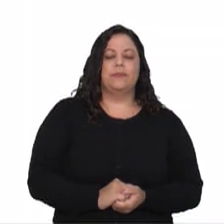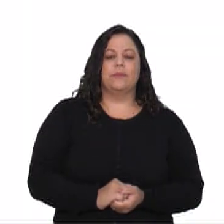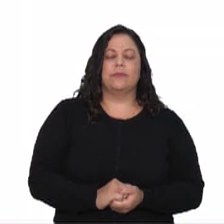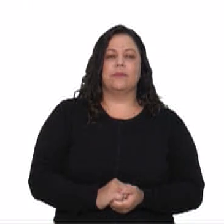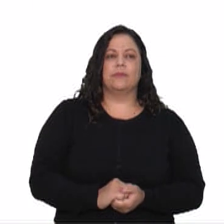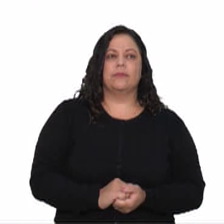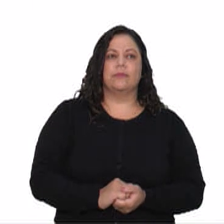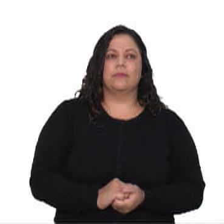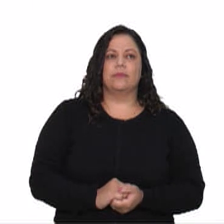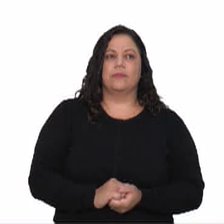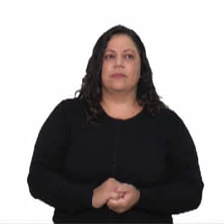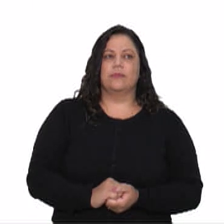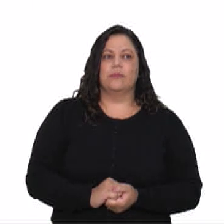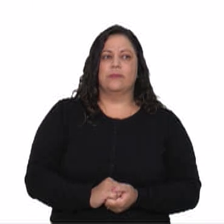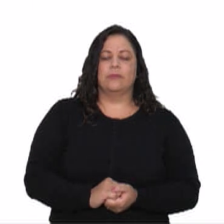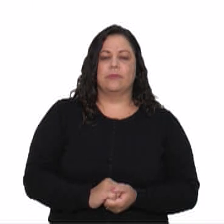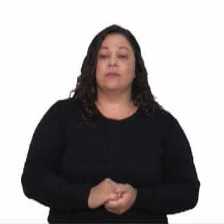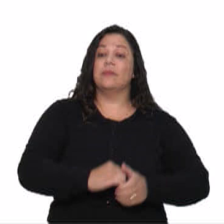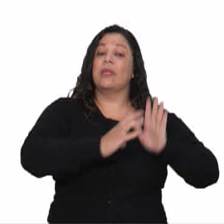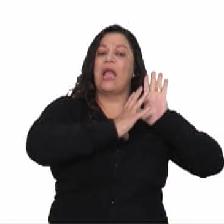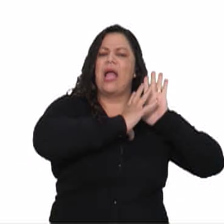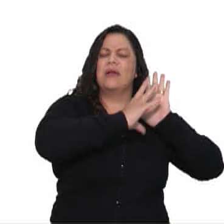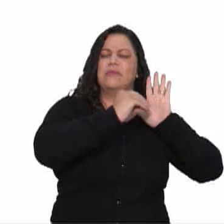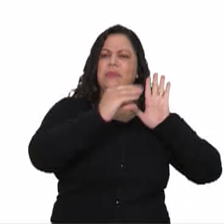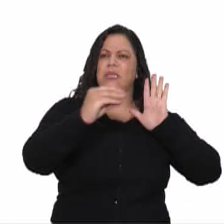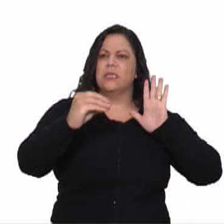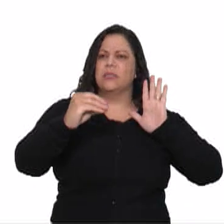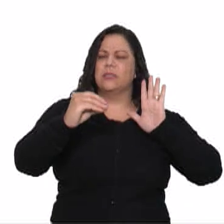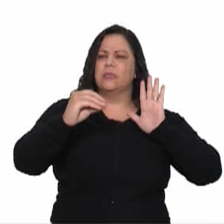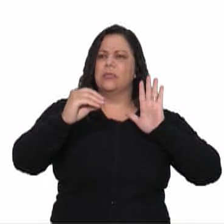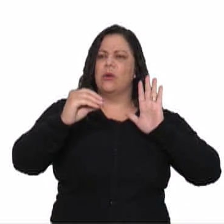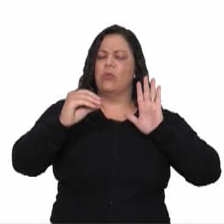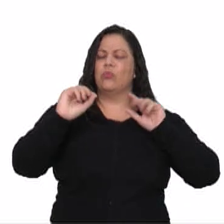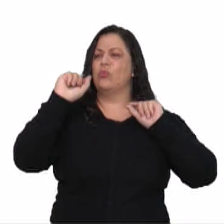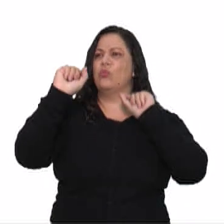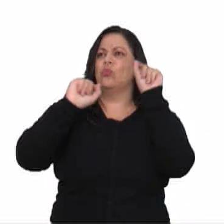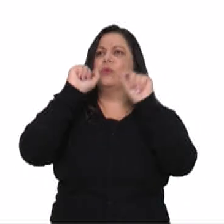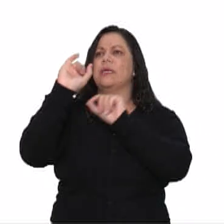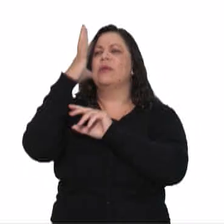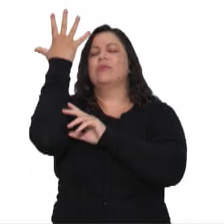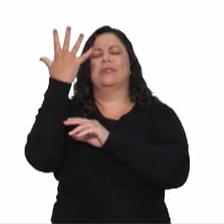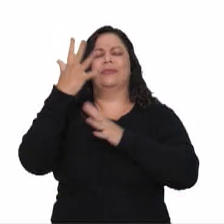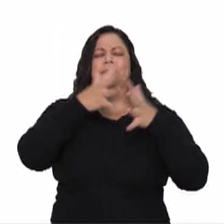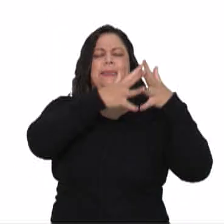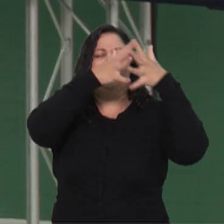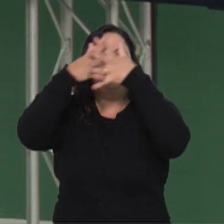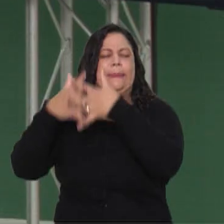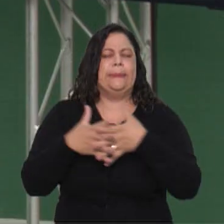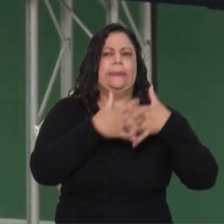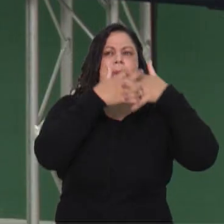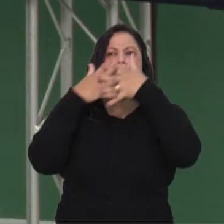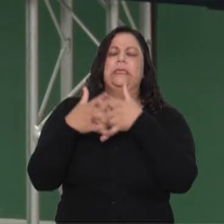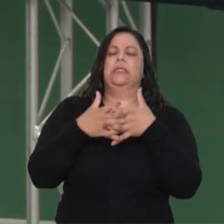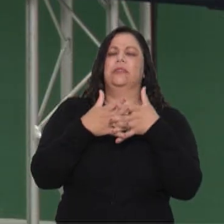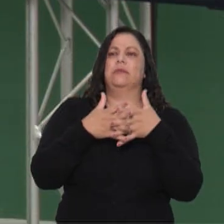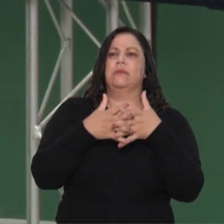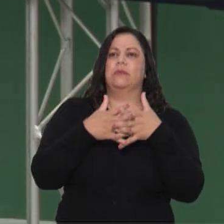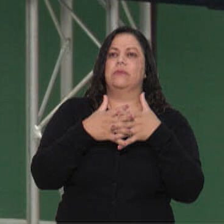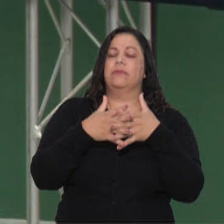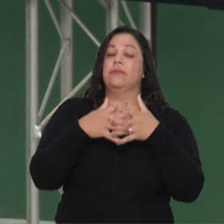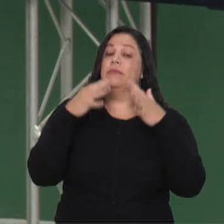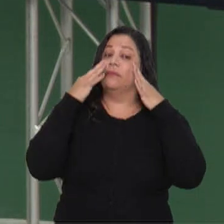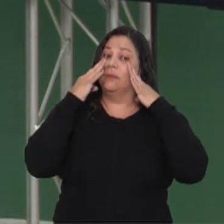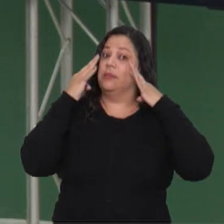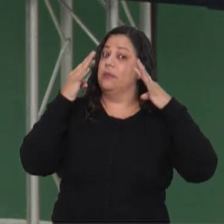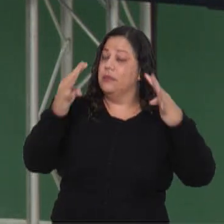A imitação só causa mais confusão. Atenção aqui. Lembre-se que imitação,